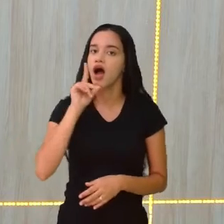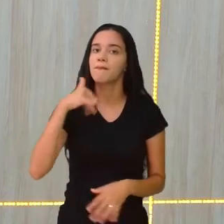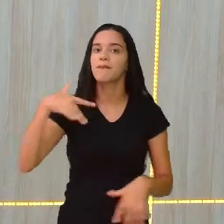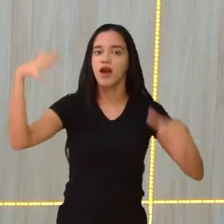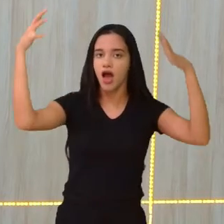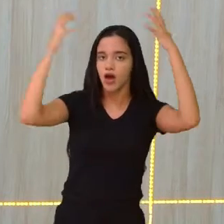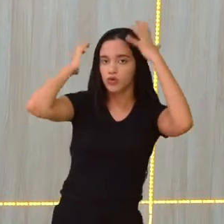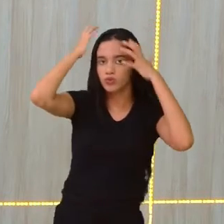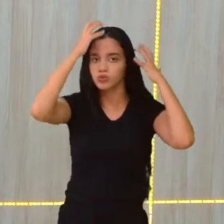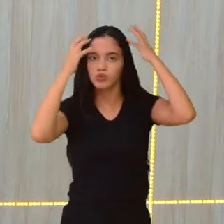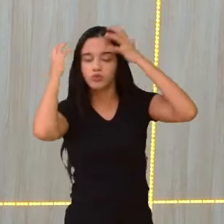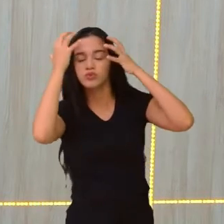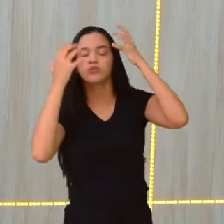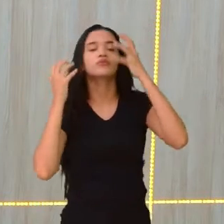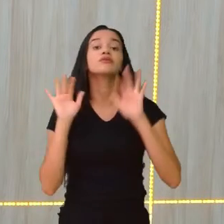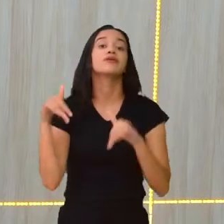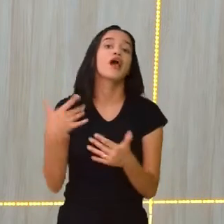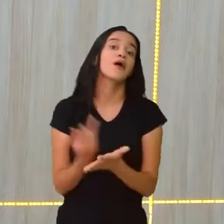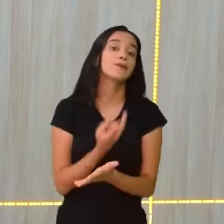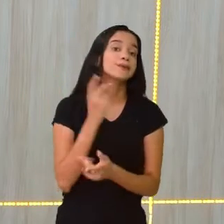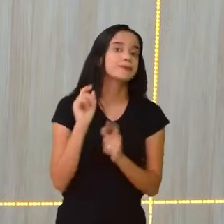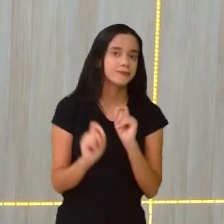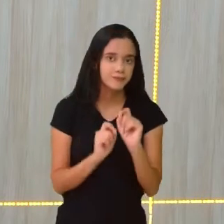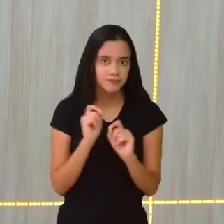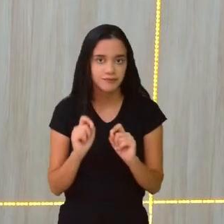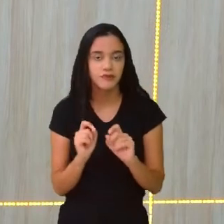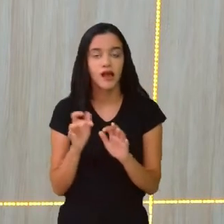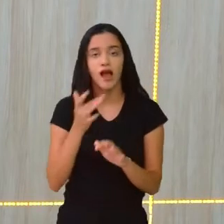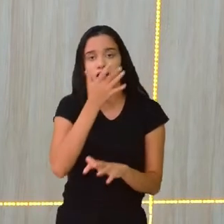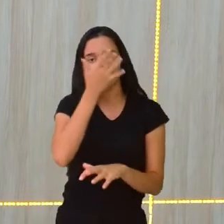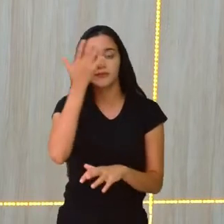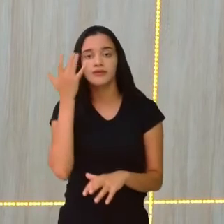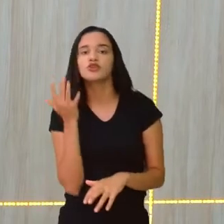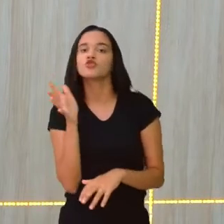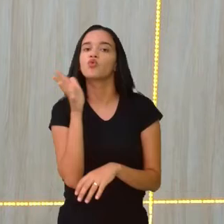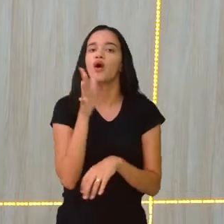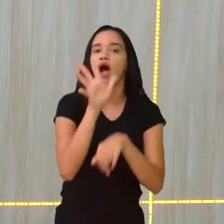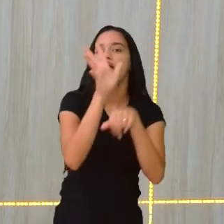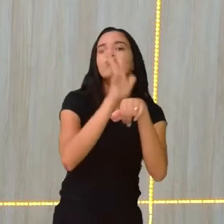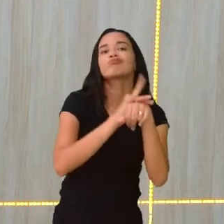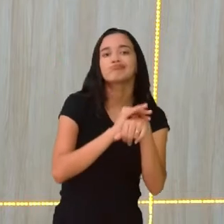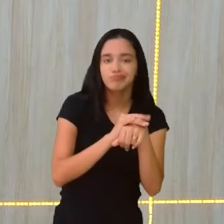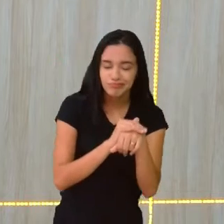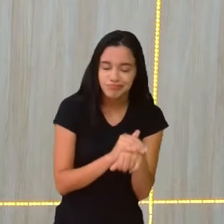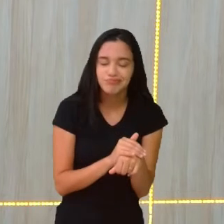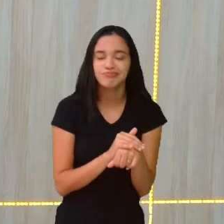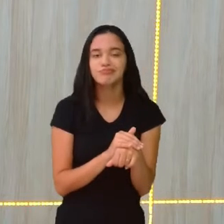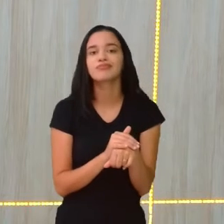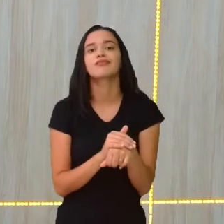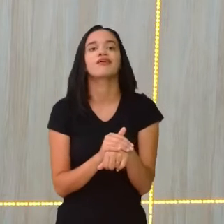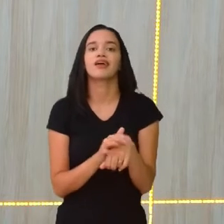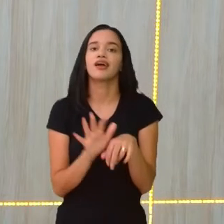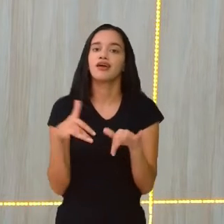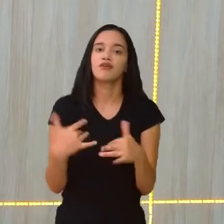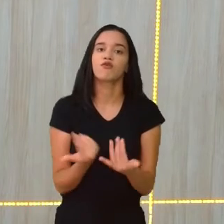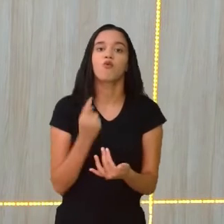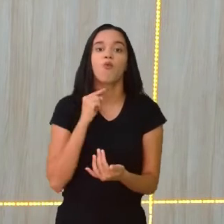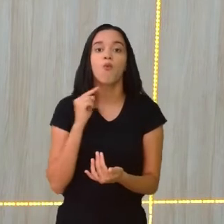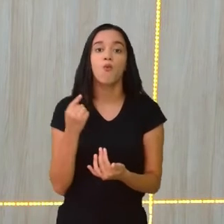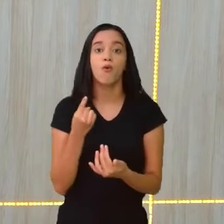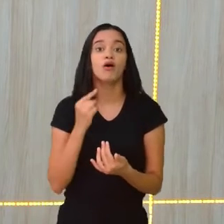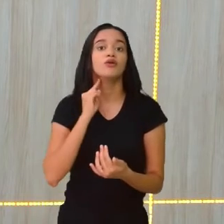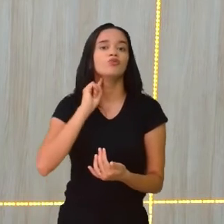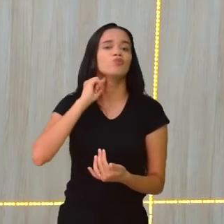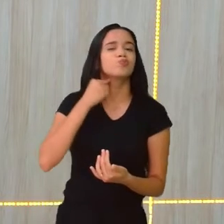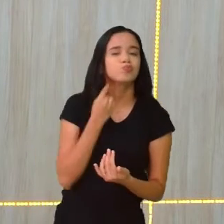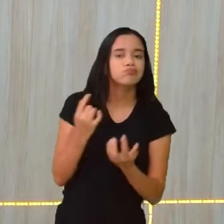tomar banho. E aí o que acontece? Muitas pessoas adoecem também com a grande quantidade de poluição que